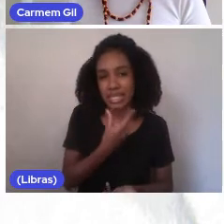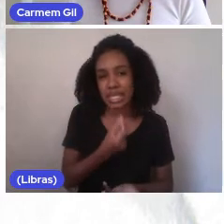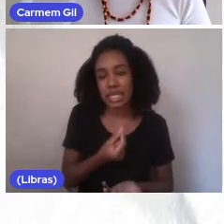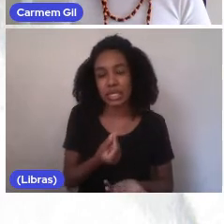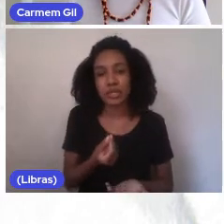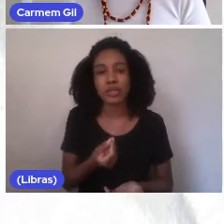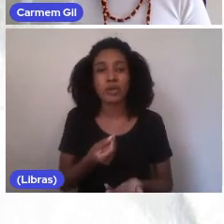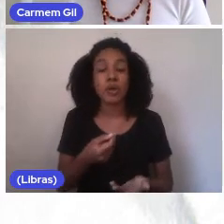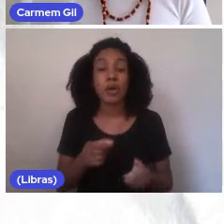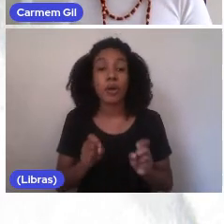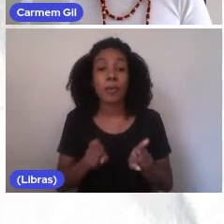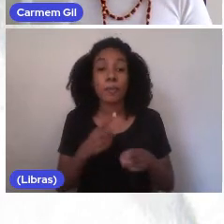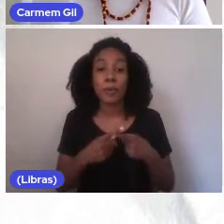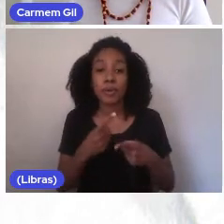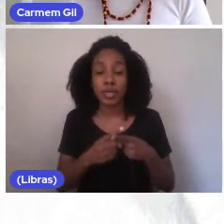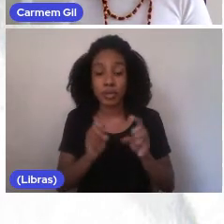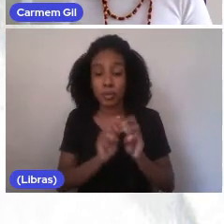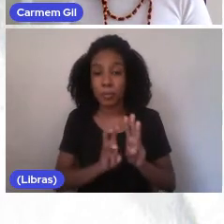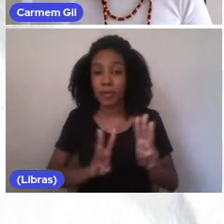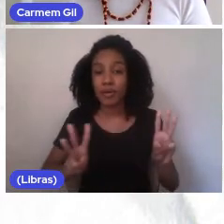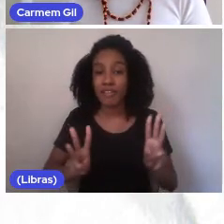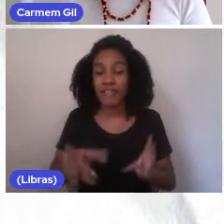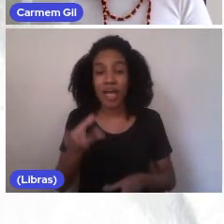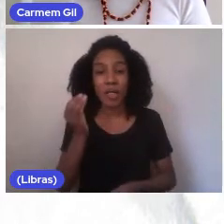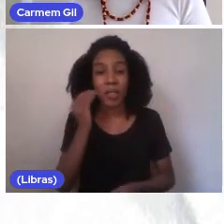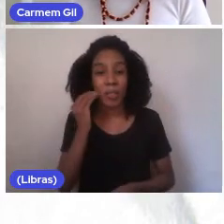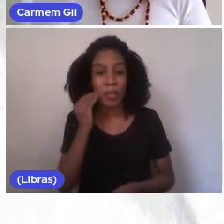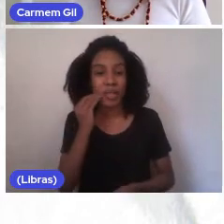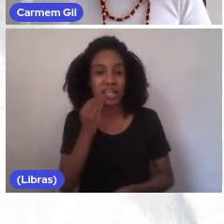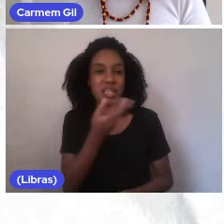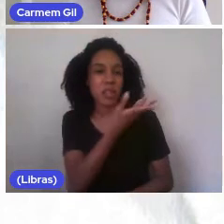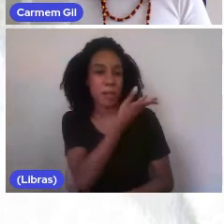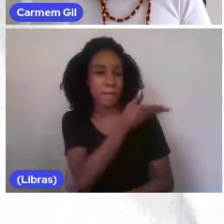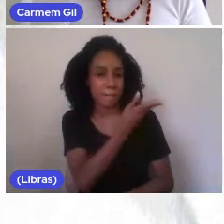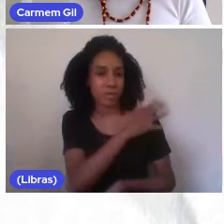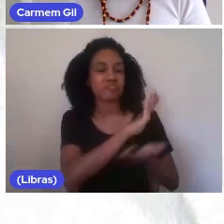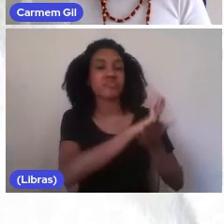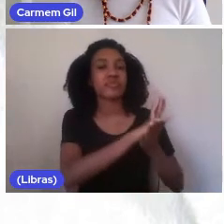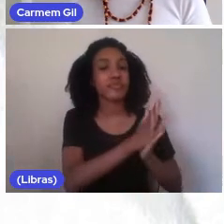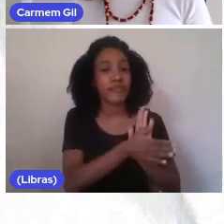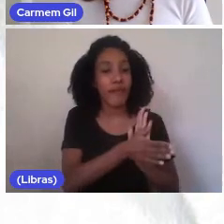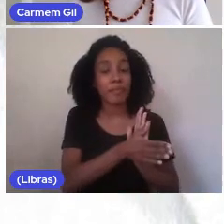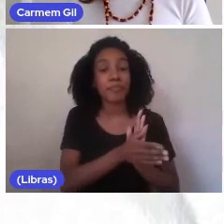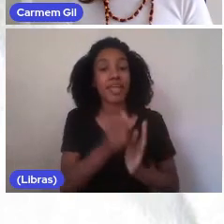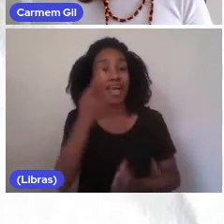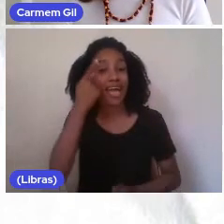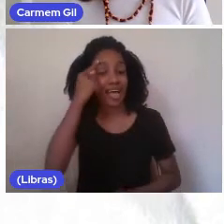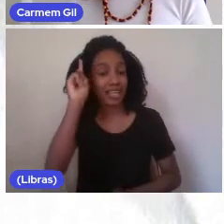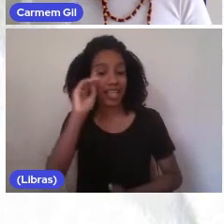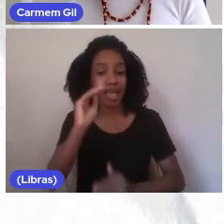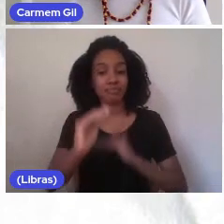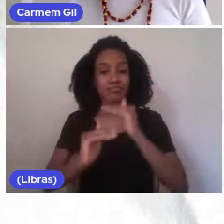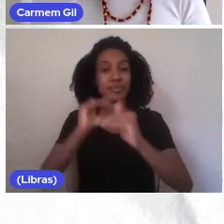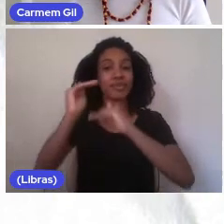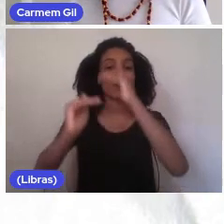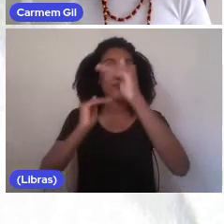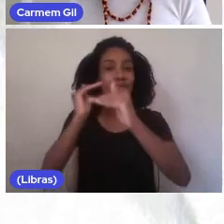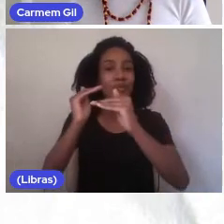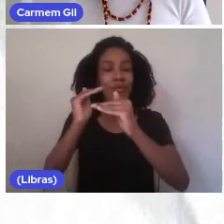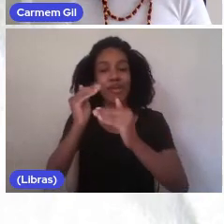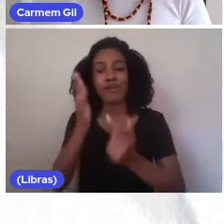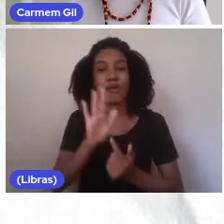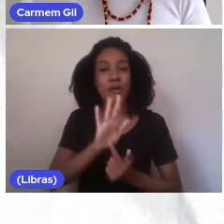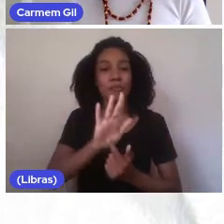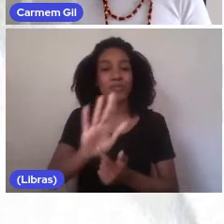alguns estigmas. A ideia evoluiu até chegar a essa menina negra, ainda sem nome, que chamamos